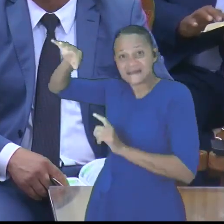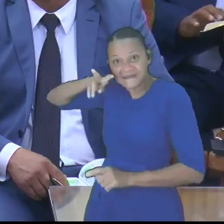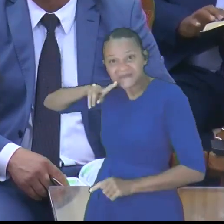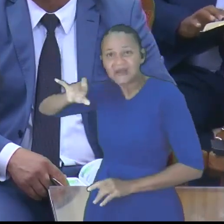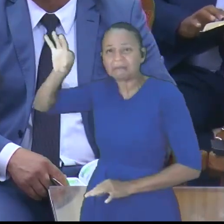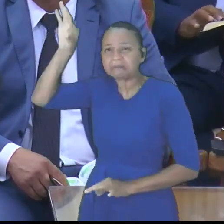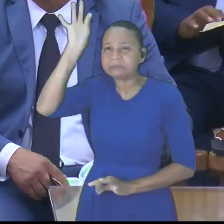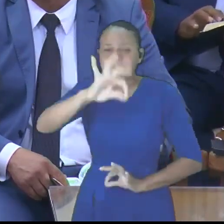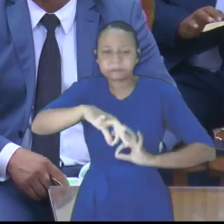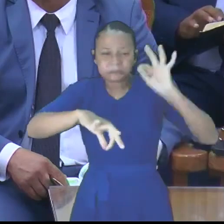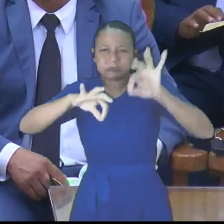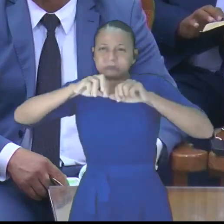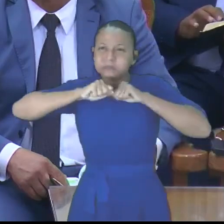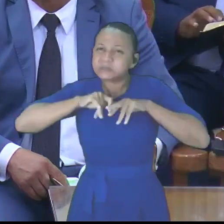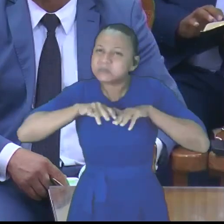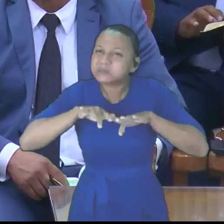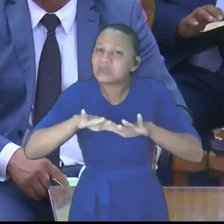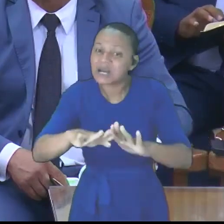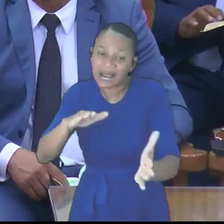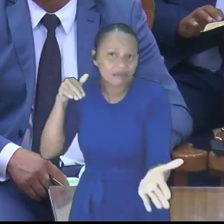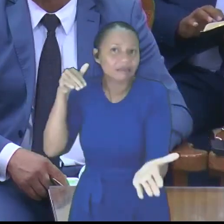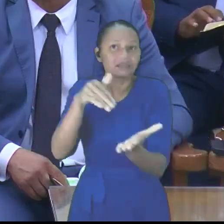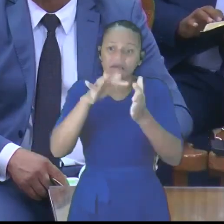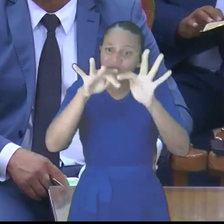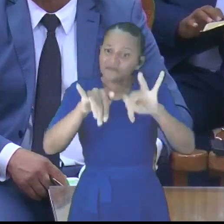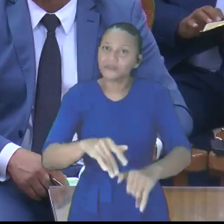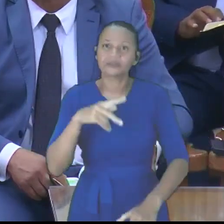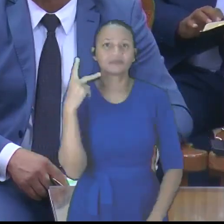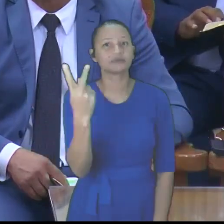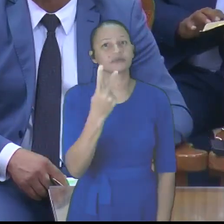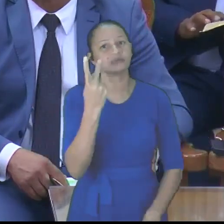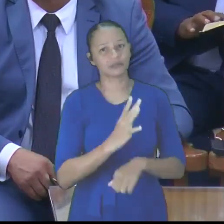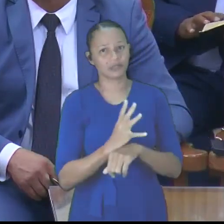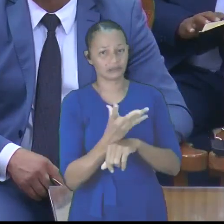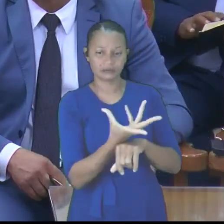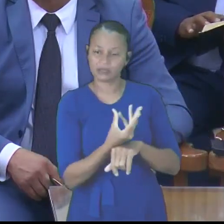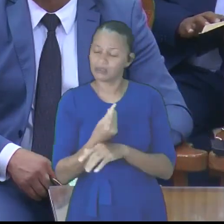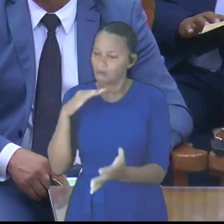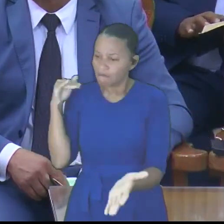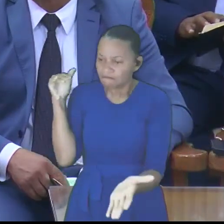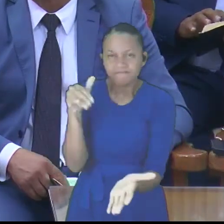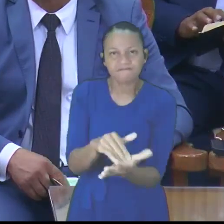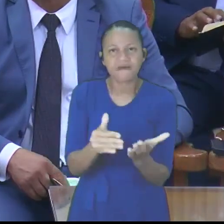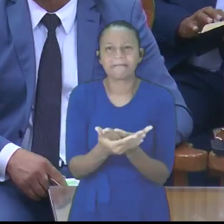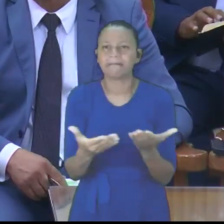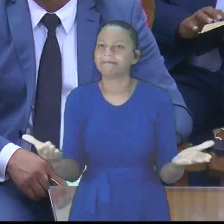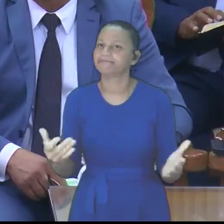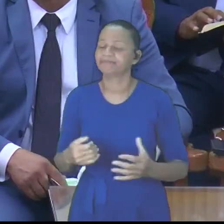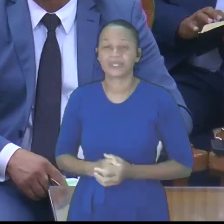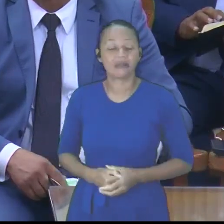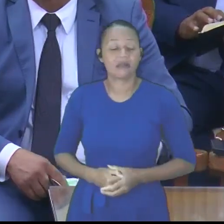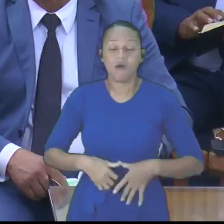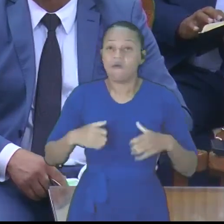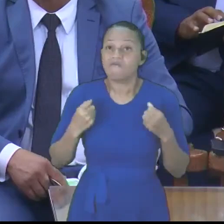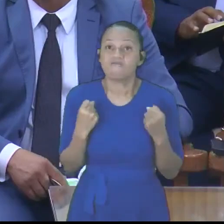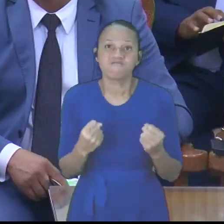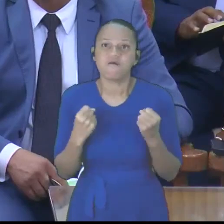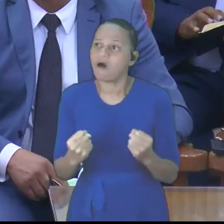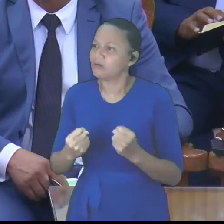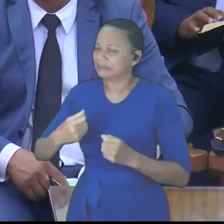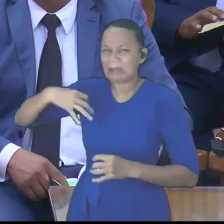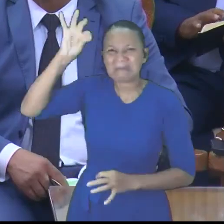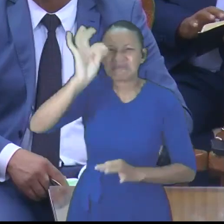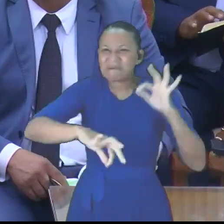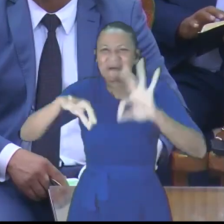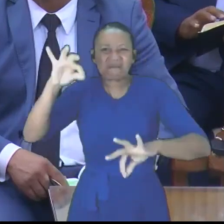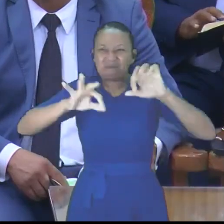derramado até o final da história da igreja. Até o final. E o maior derramamento vai ser